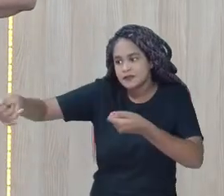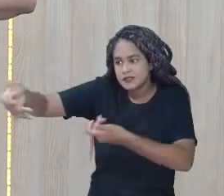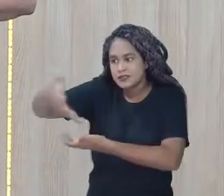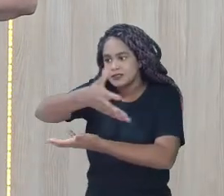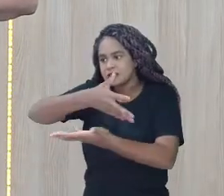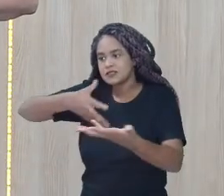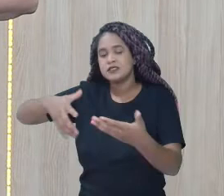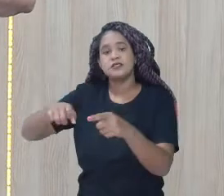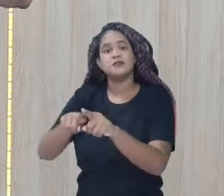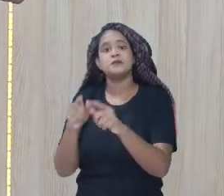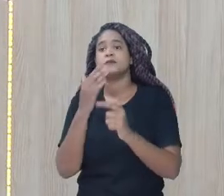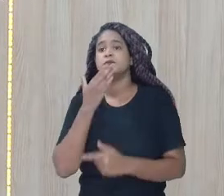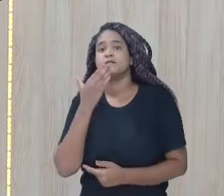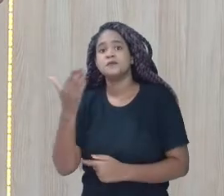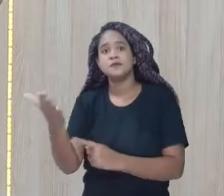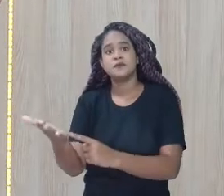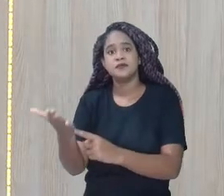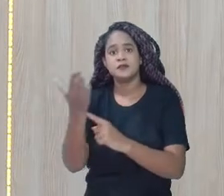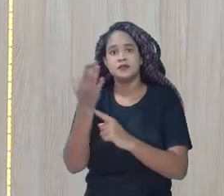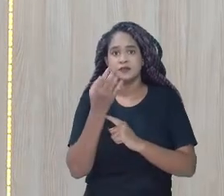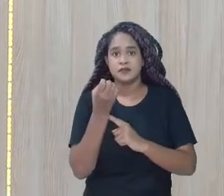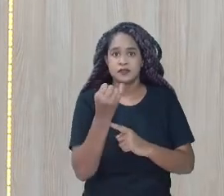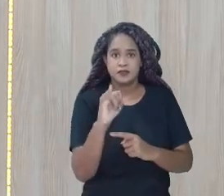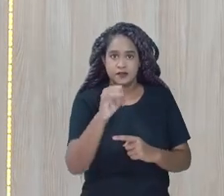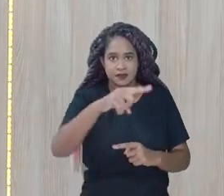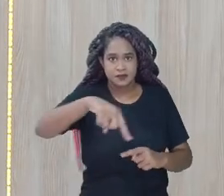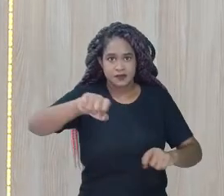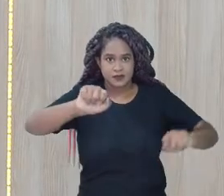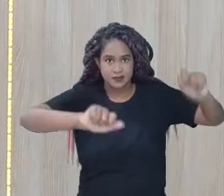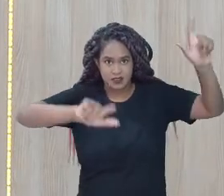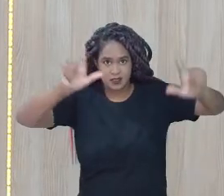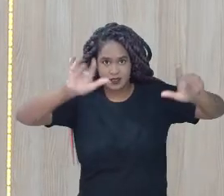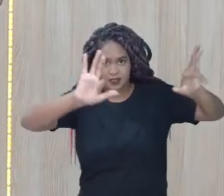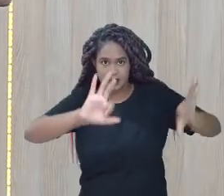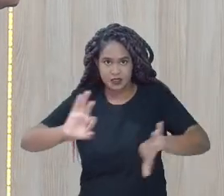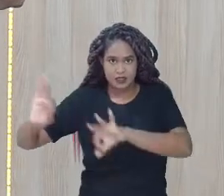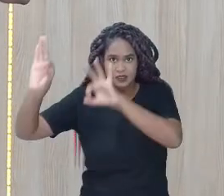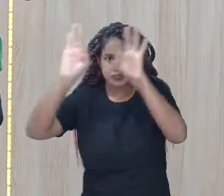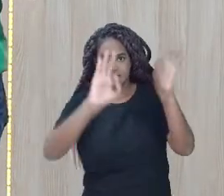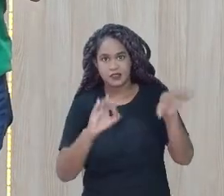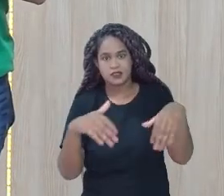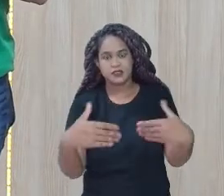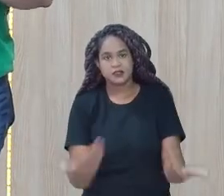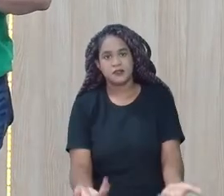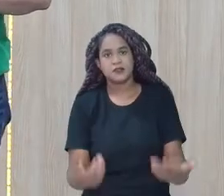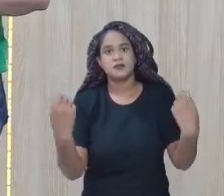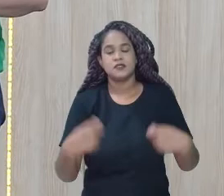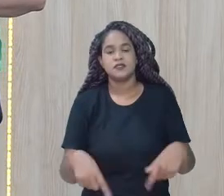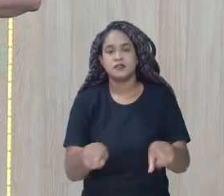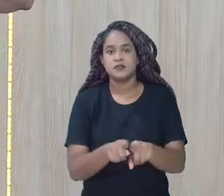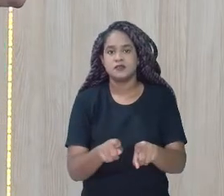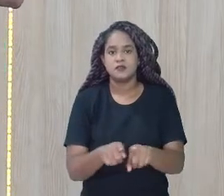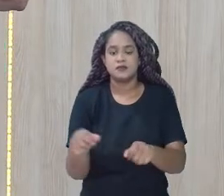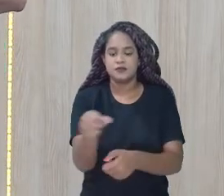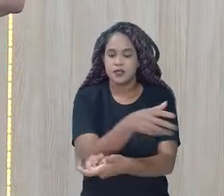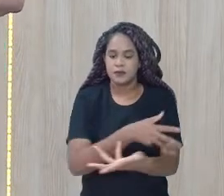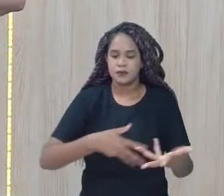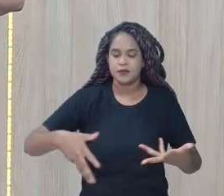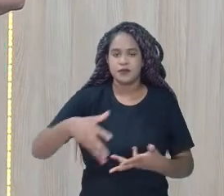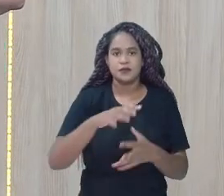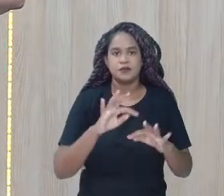a colaboração, se vocês estão usando a TV em casa. Então, precisamos dessa colaboração de todos